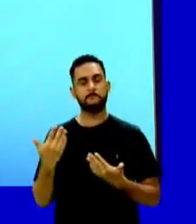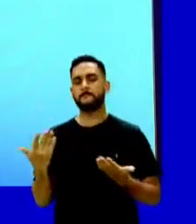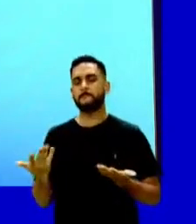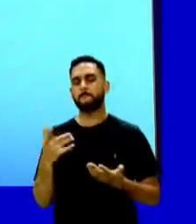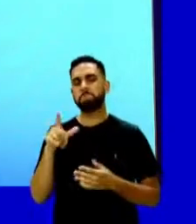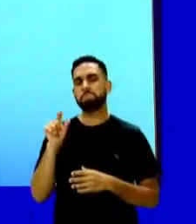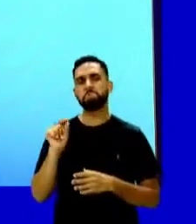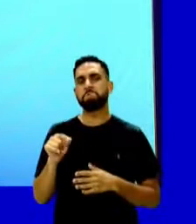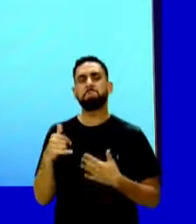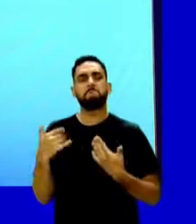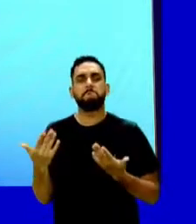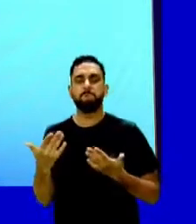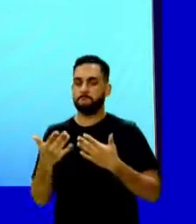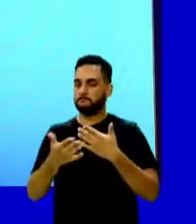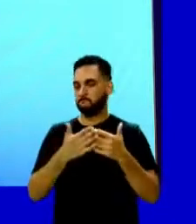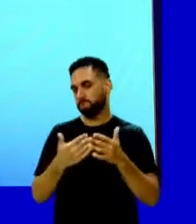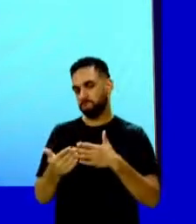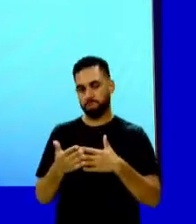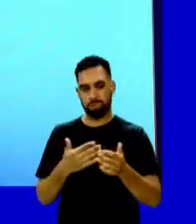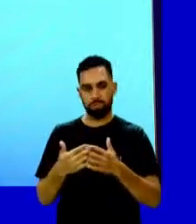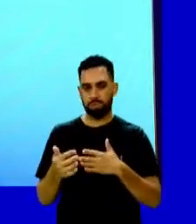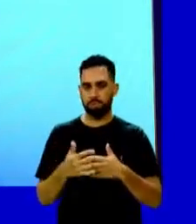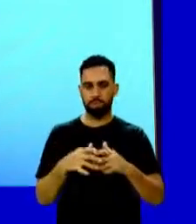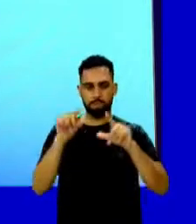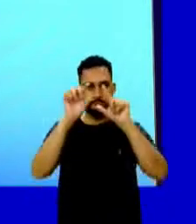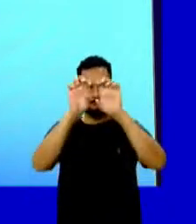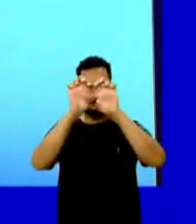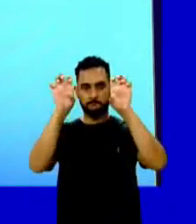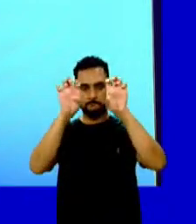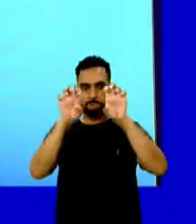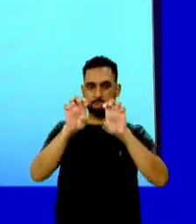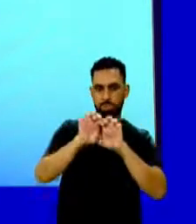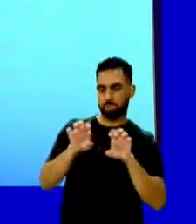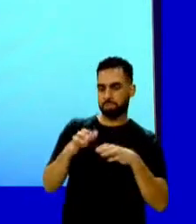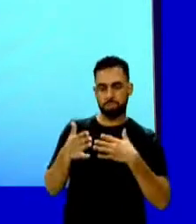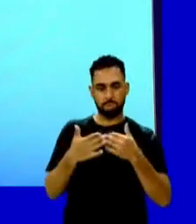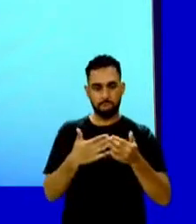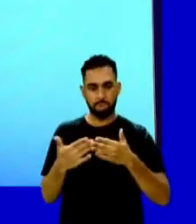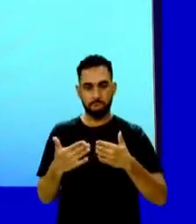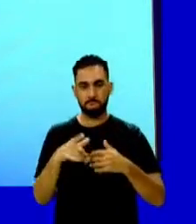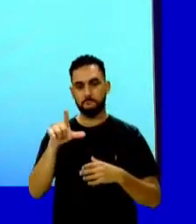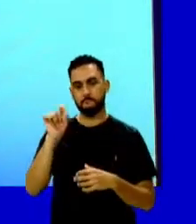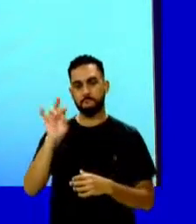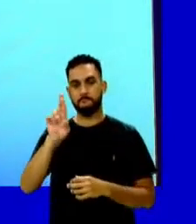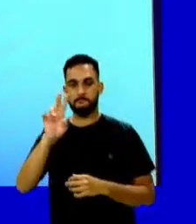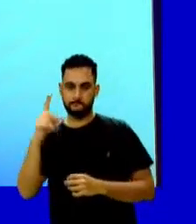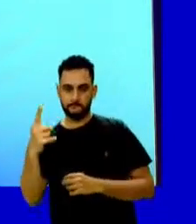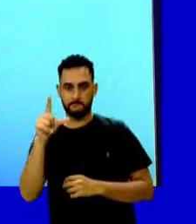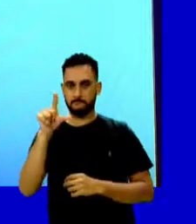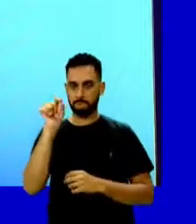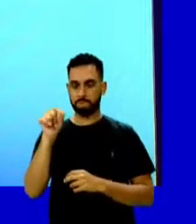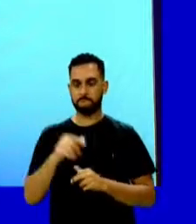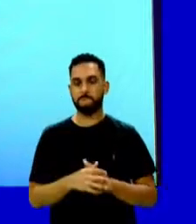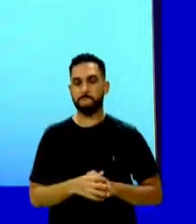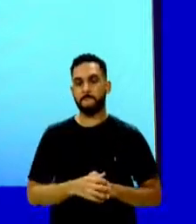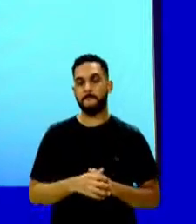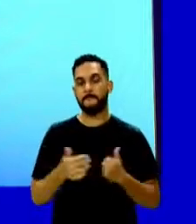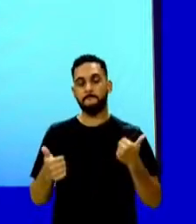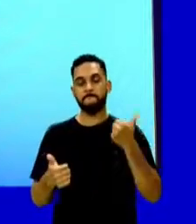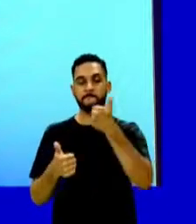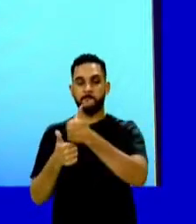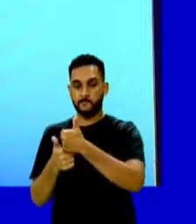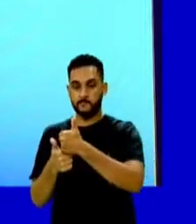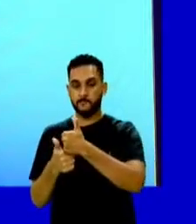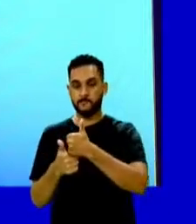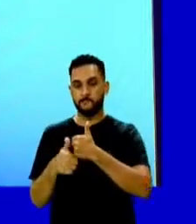equação o professor qualquer um a gente coloca o y em qualquer uma das equações eu escolhi que a R1 então substituindo o